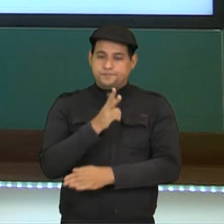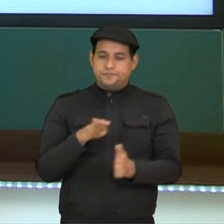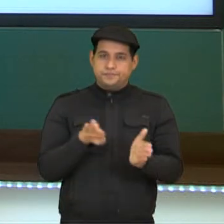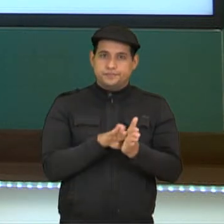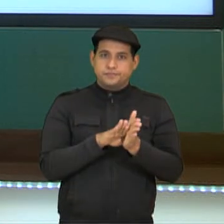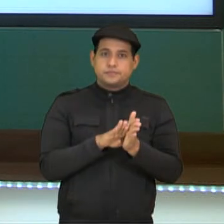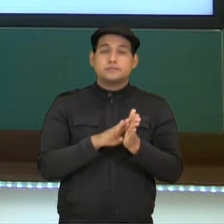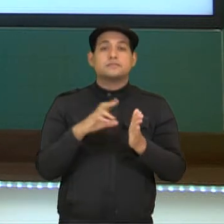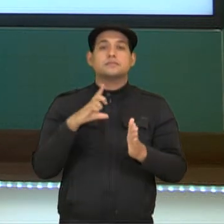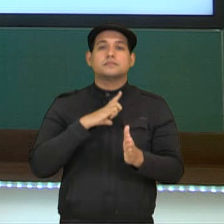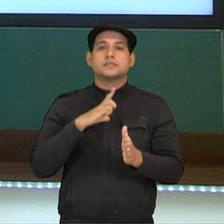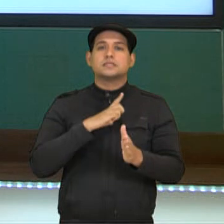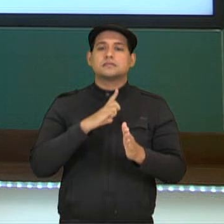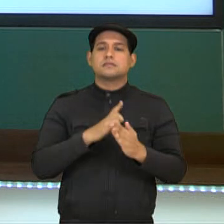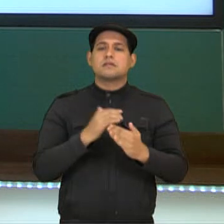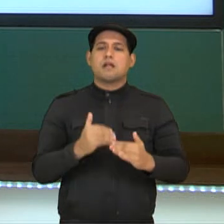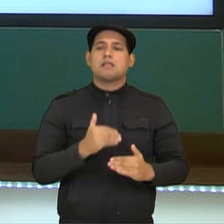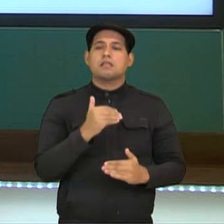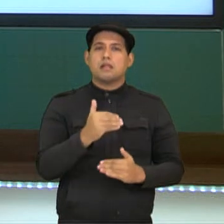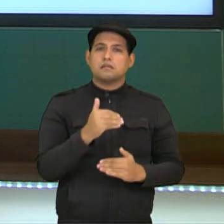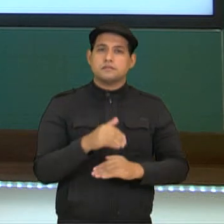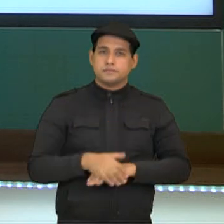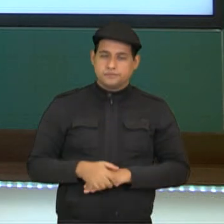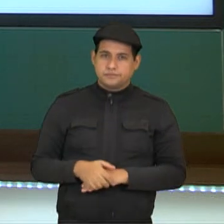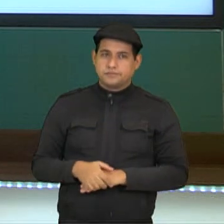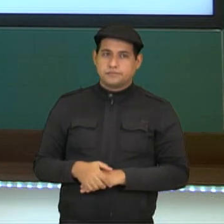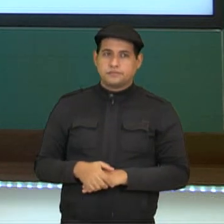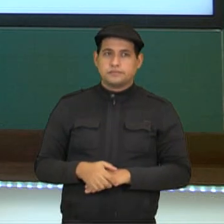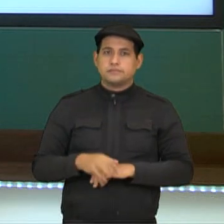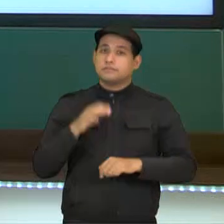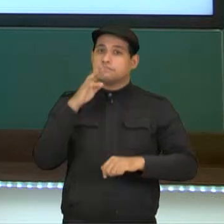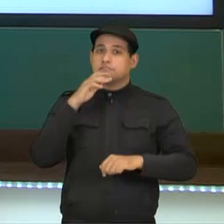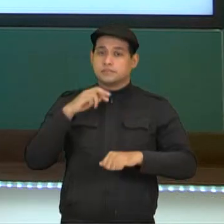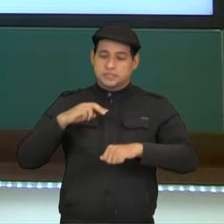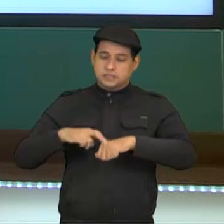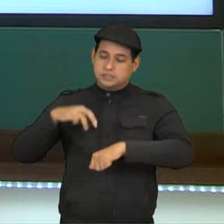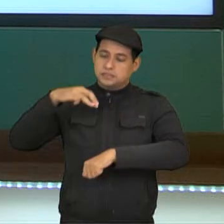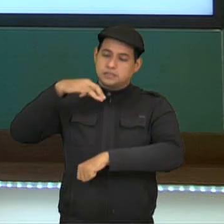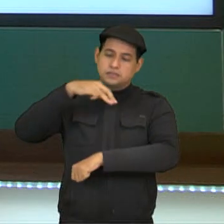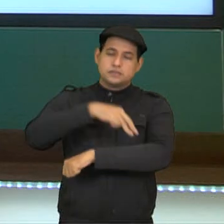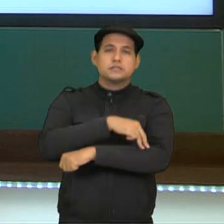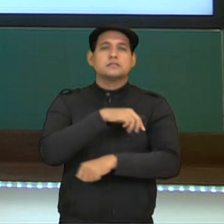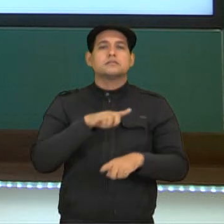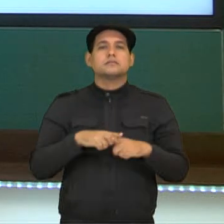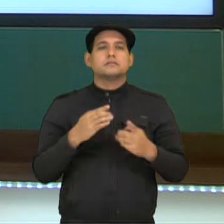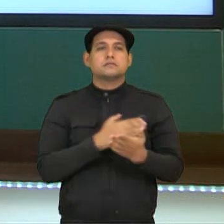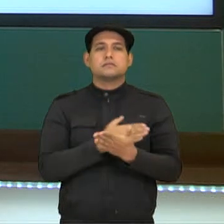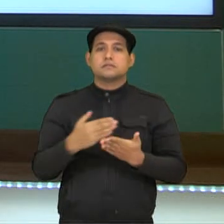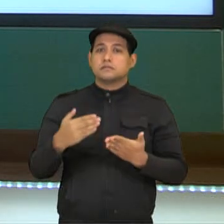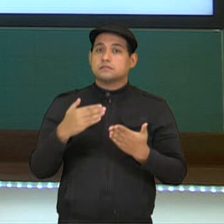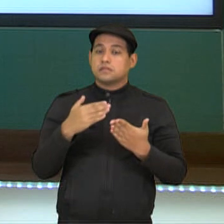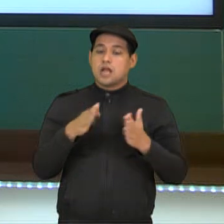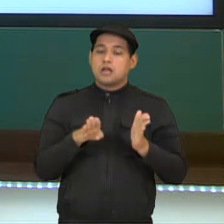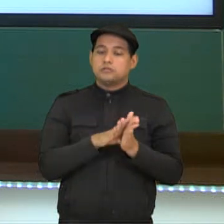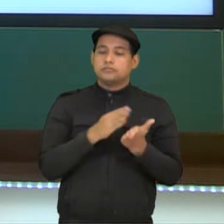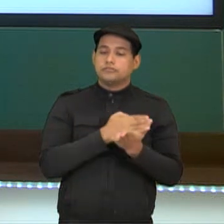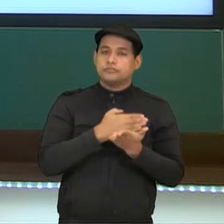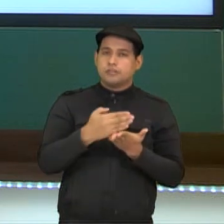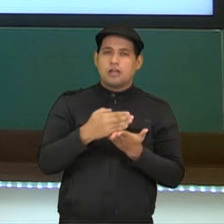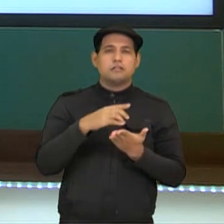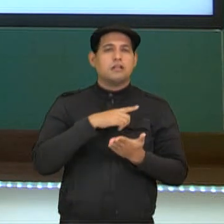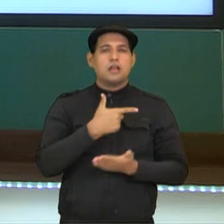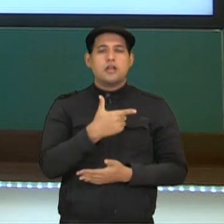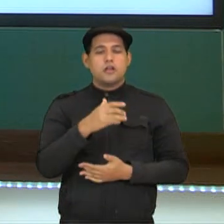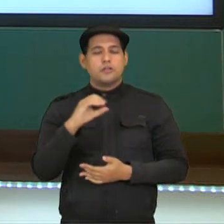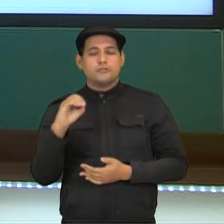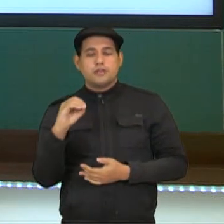Daí, aqui o salto em distância, o salto triplo, né? As corridas de 100 metros, elas começam aqui e vão aqui na chegada, daí tem